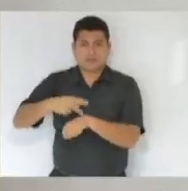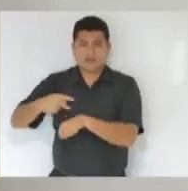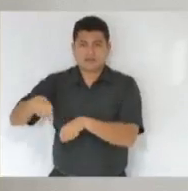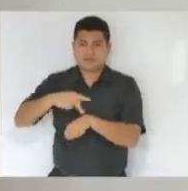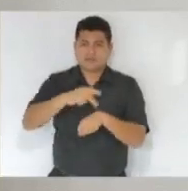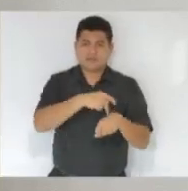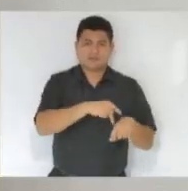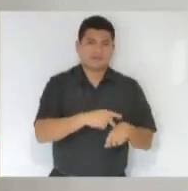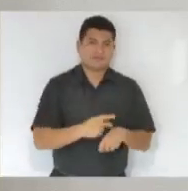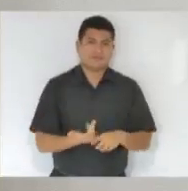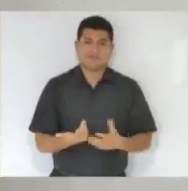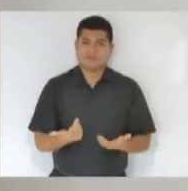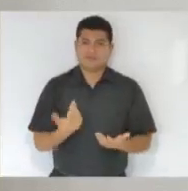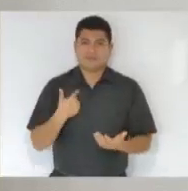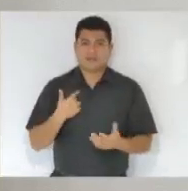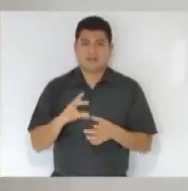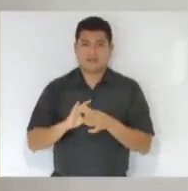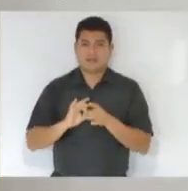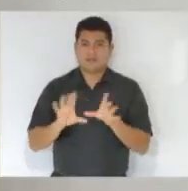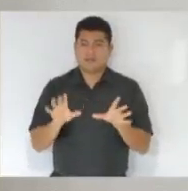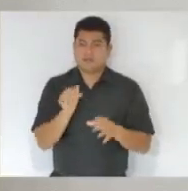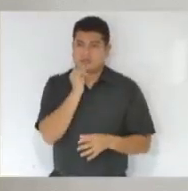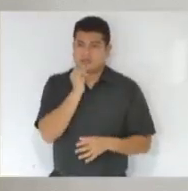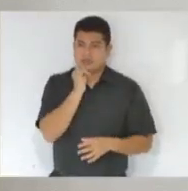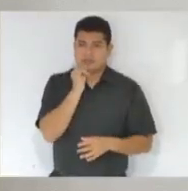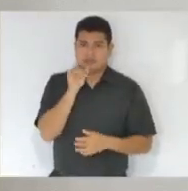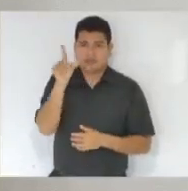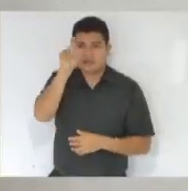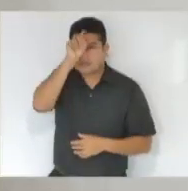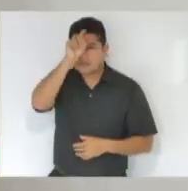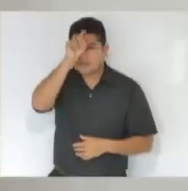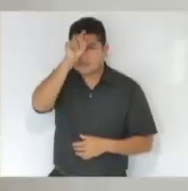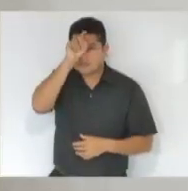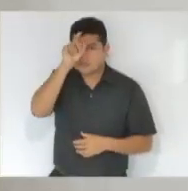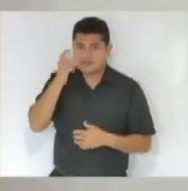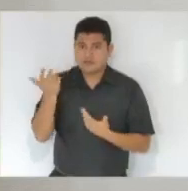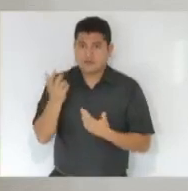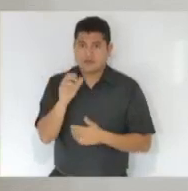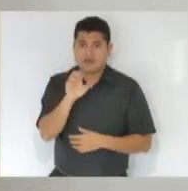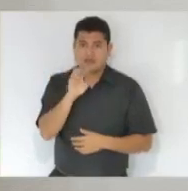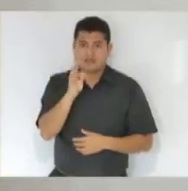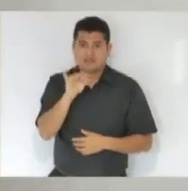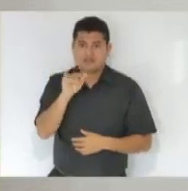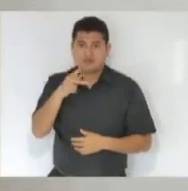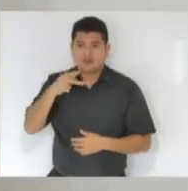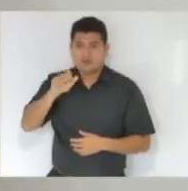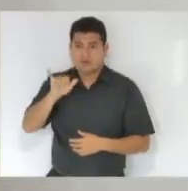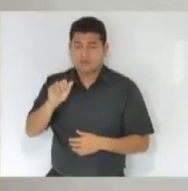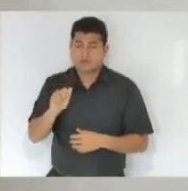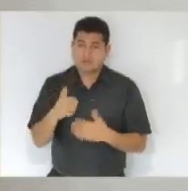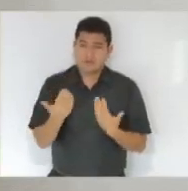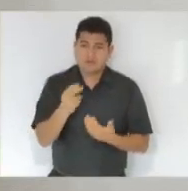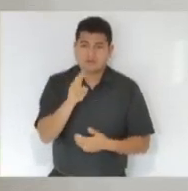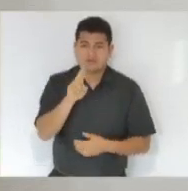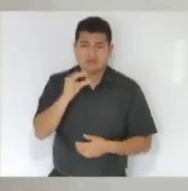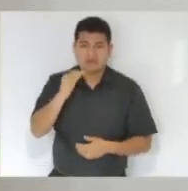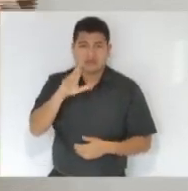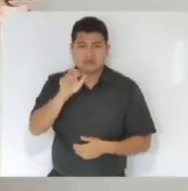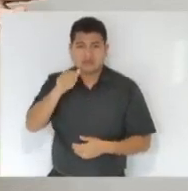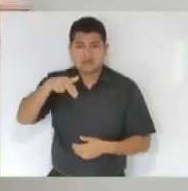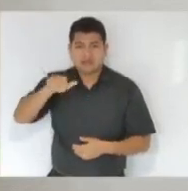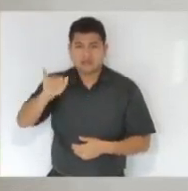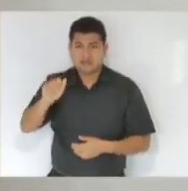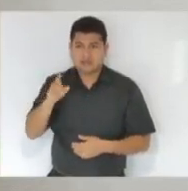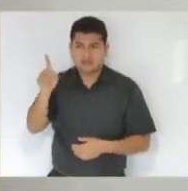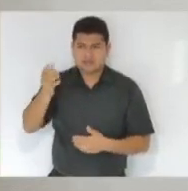liberdade econômica que o Egito, a Etiópia ou a Ucrânia, países que sofreram ou com desastres